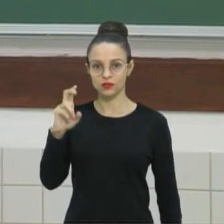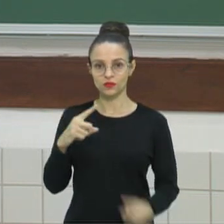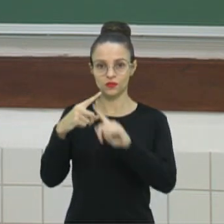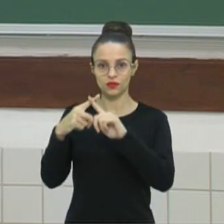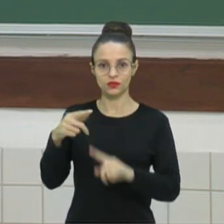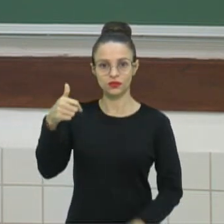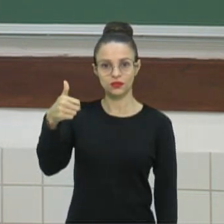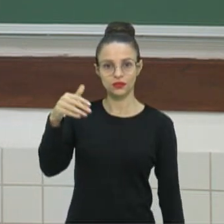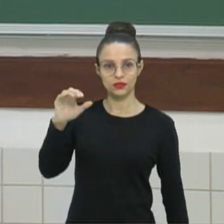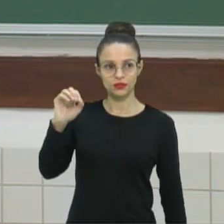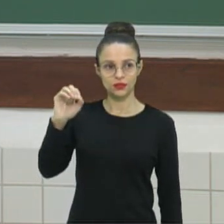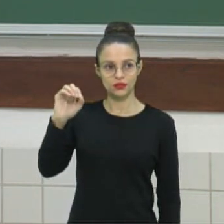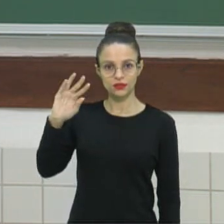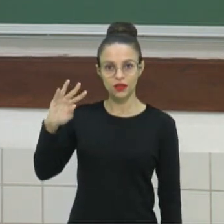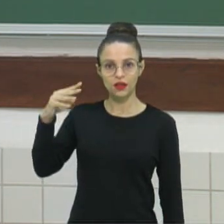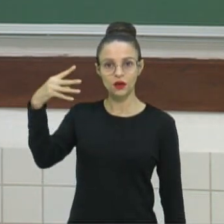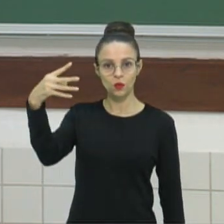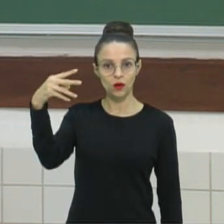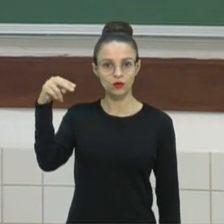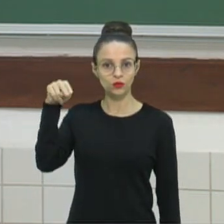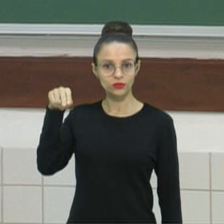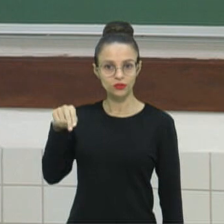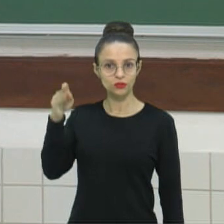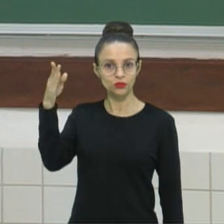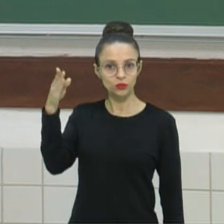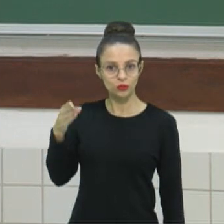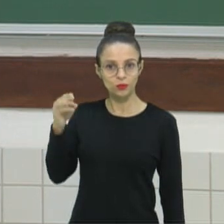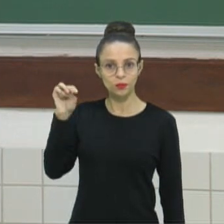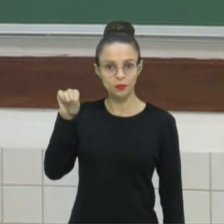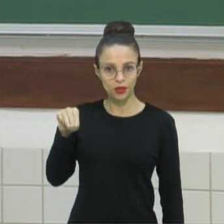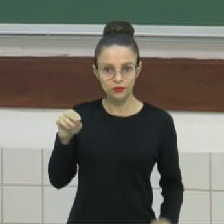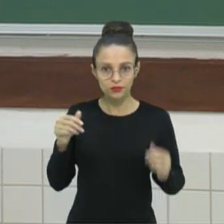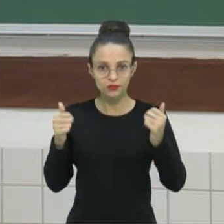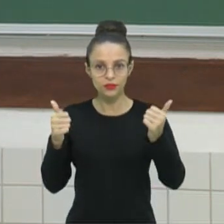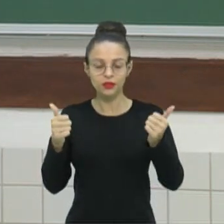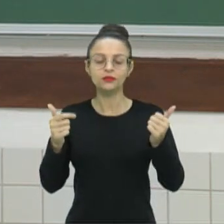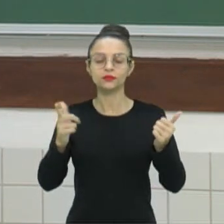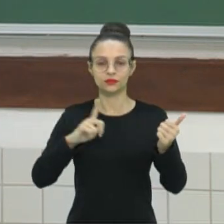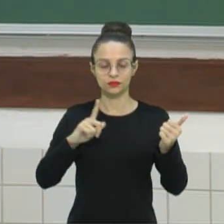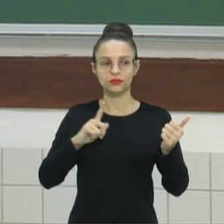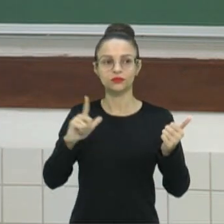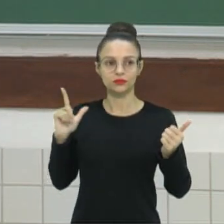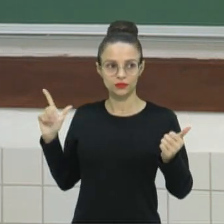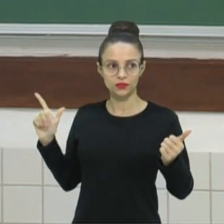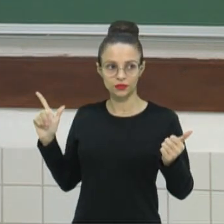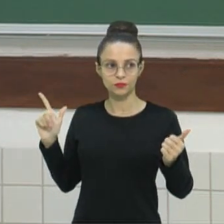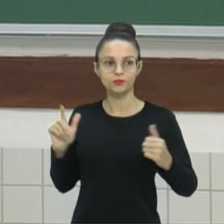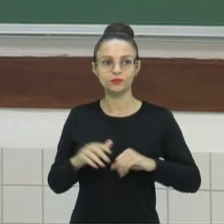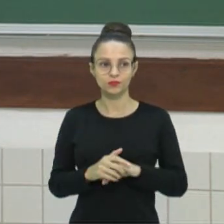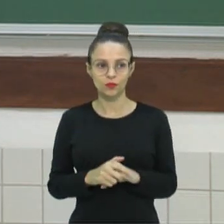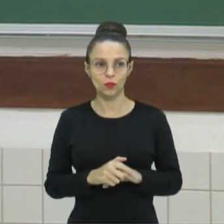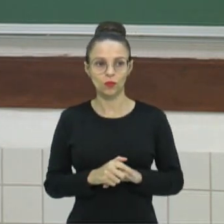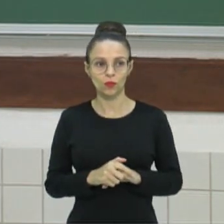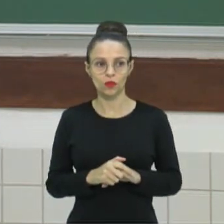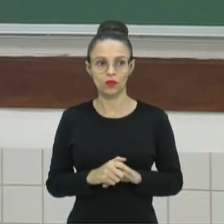10 elevada à quarta newton por metro. Beleza? Então, ele forneceu isso para nós aqui.